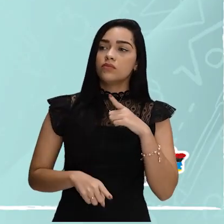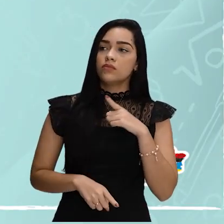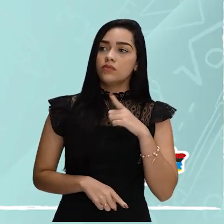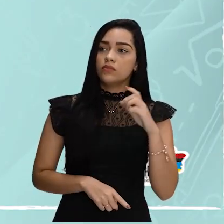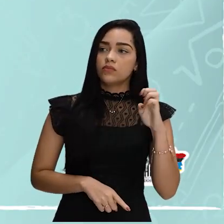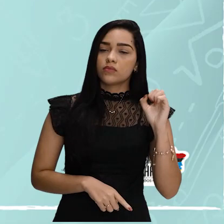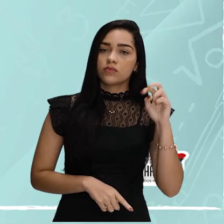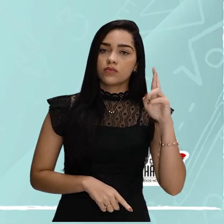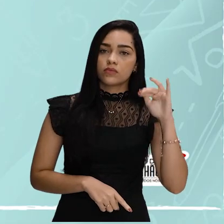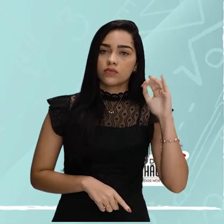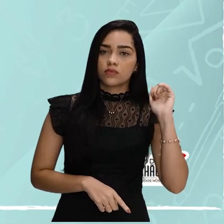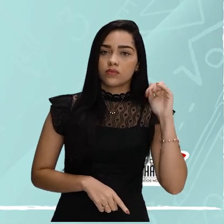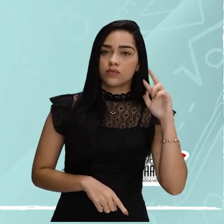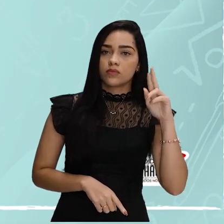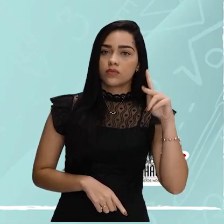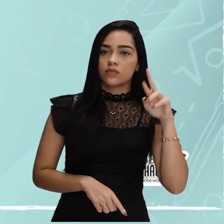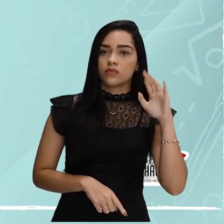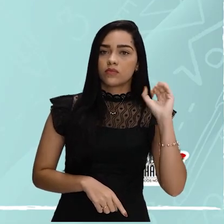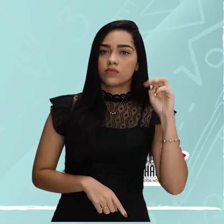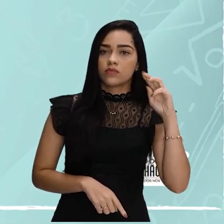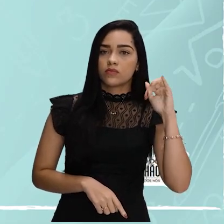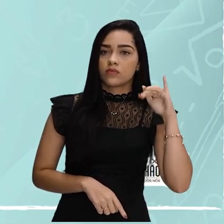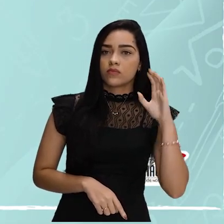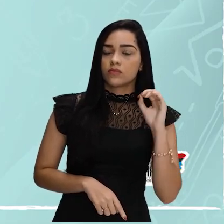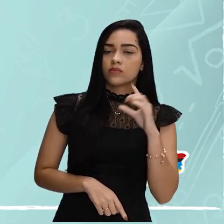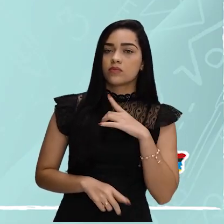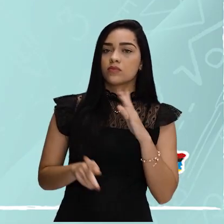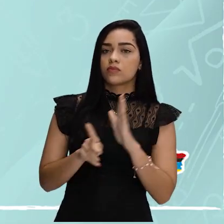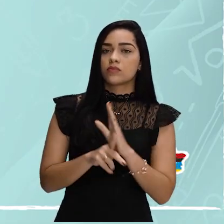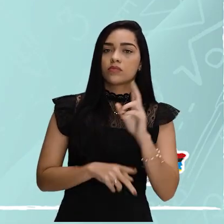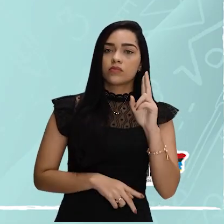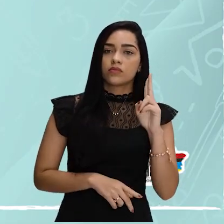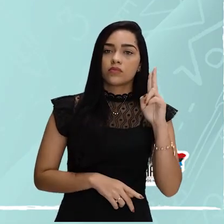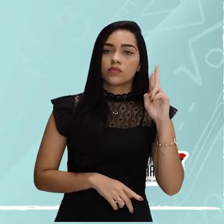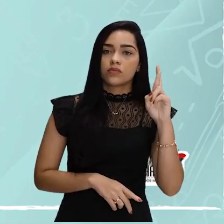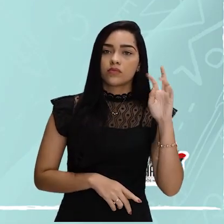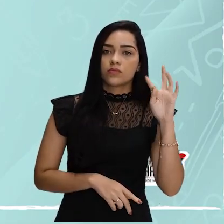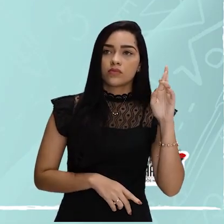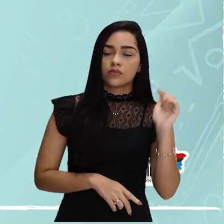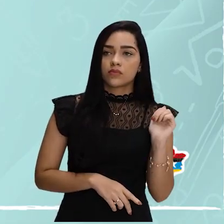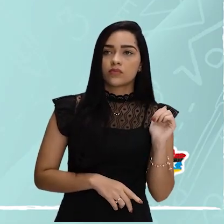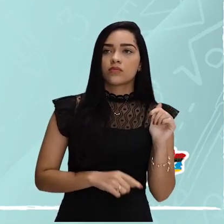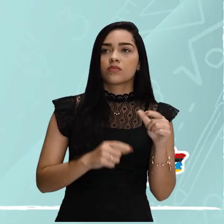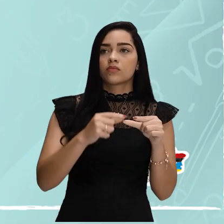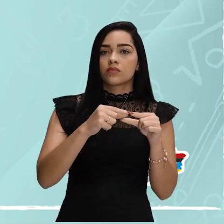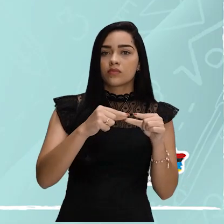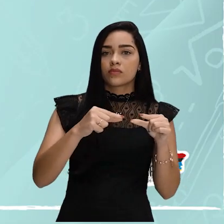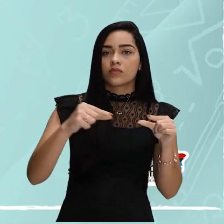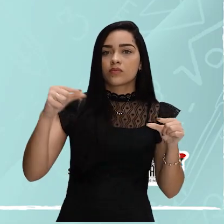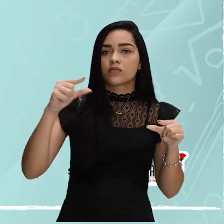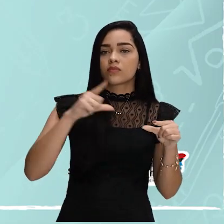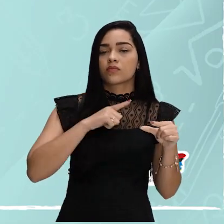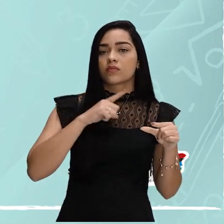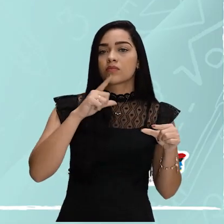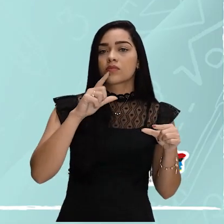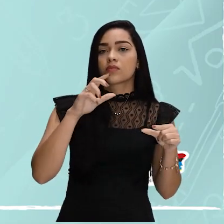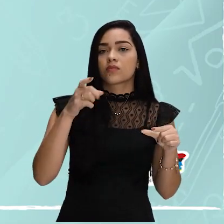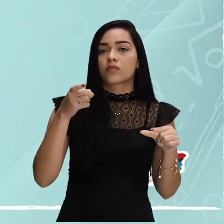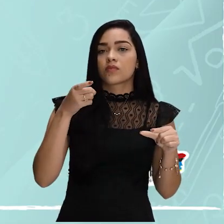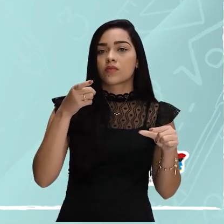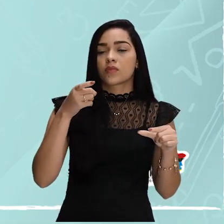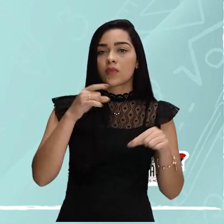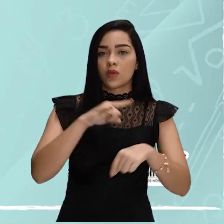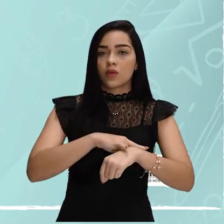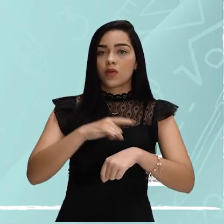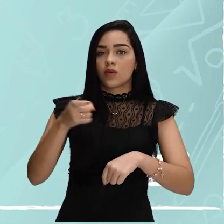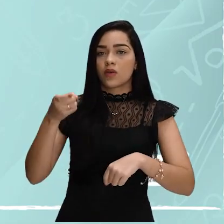estratificado prismático vai fazer parte da uretra. A uretra, para quem não lembra, é o canalzinho onde passa a urina, ok,